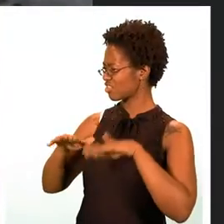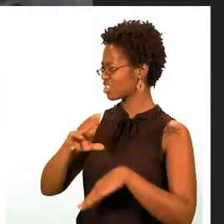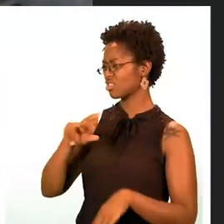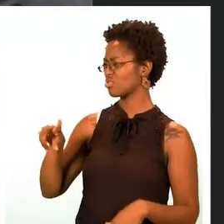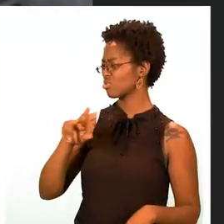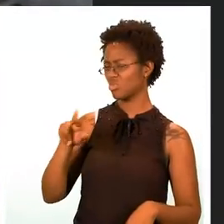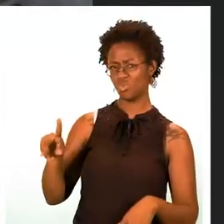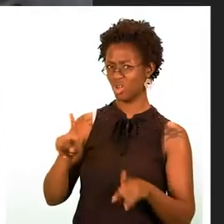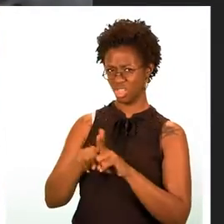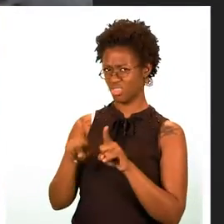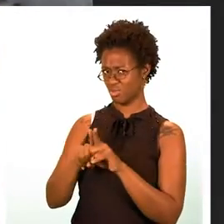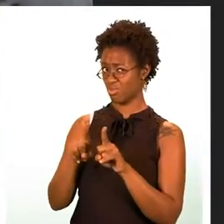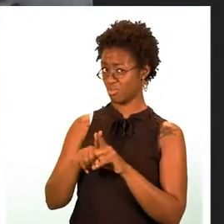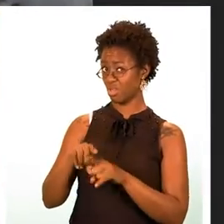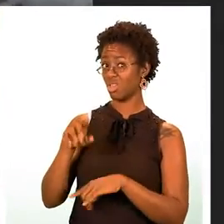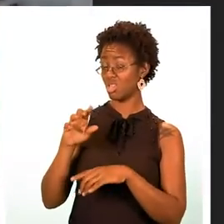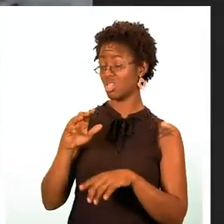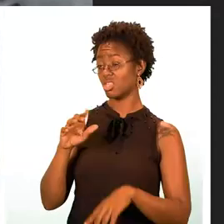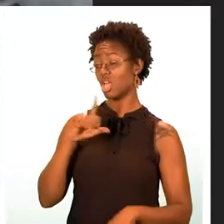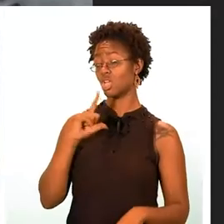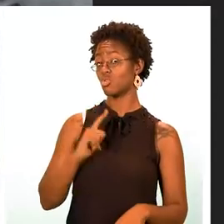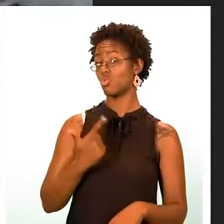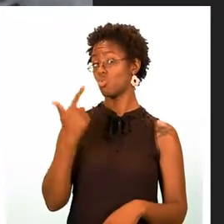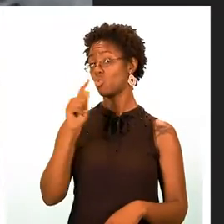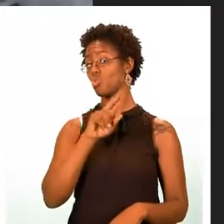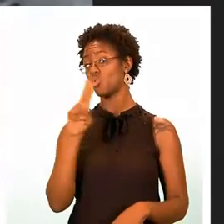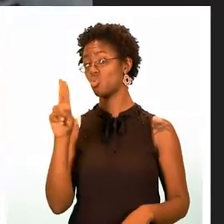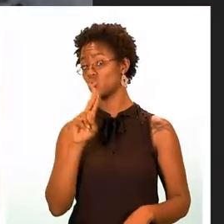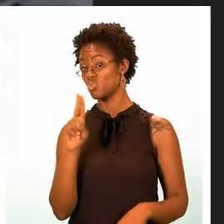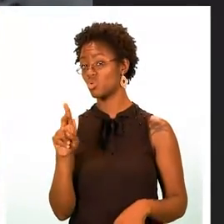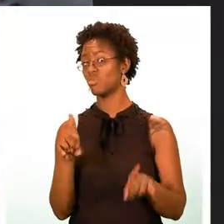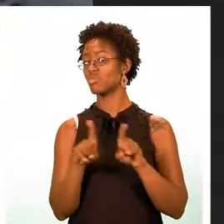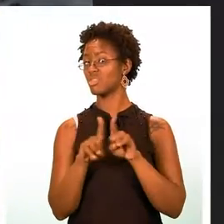daí. Tem outro nome também que não é...